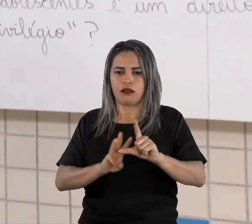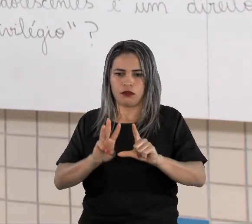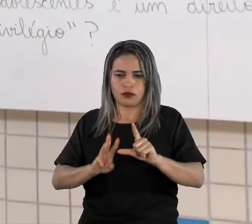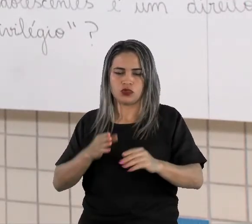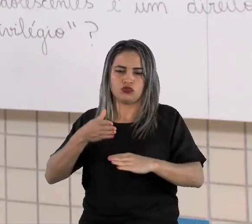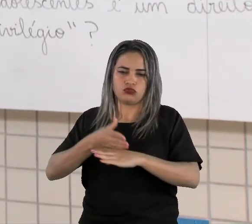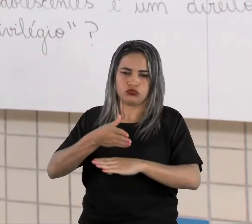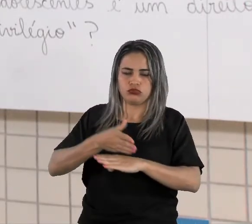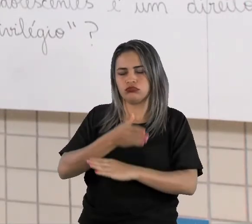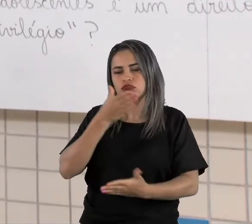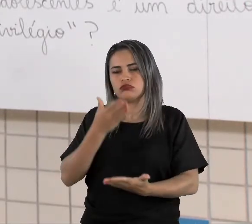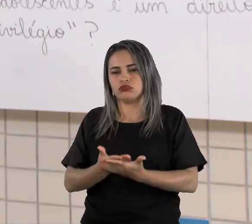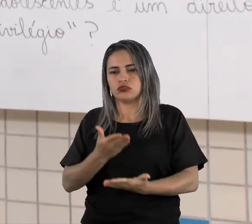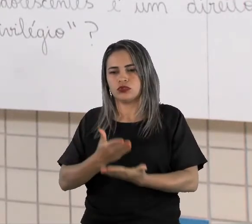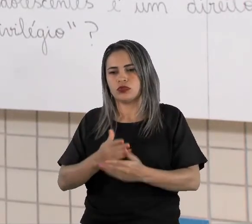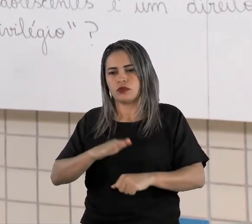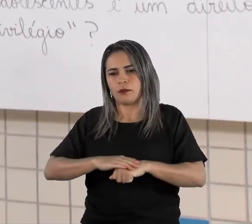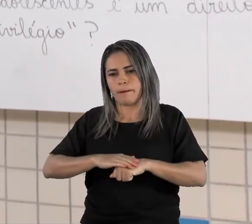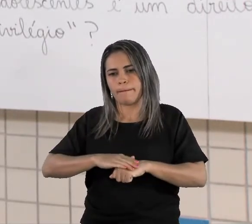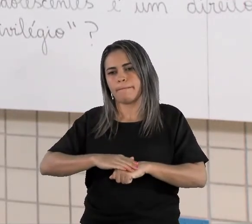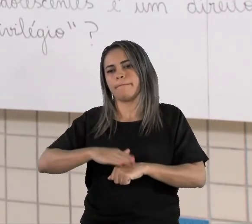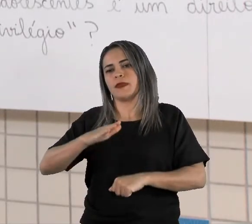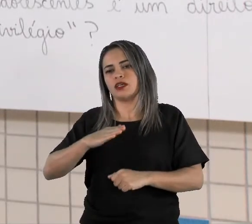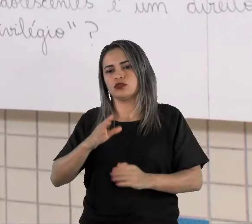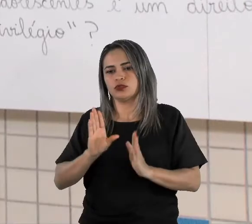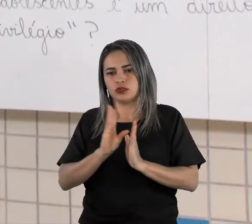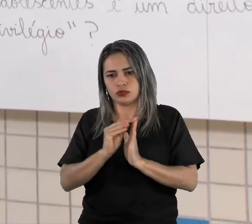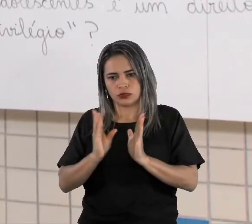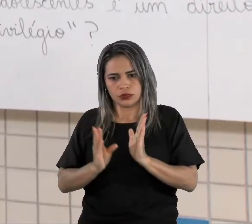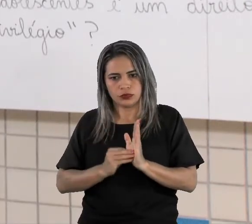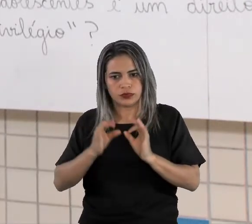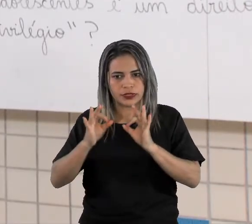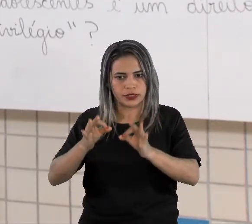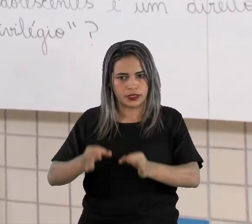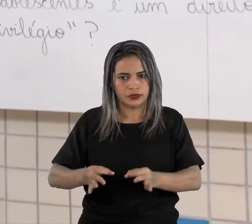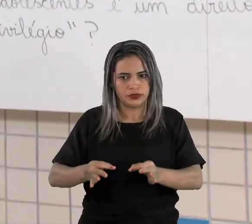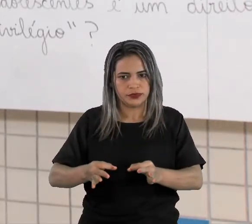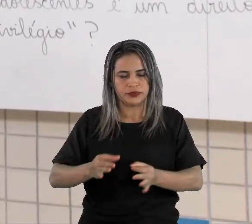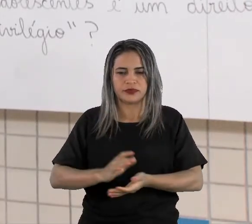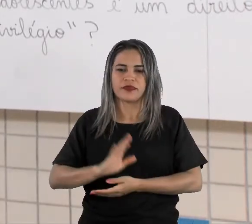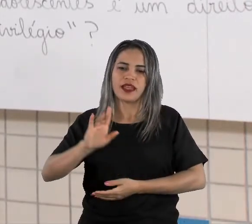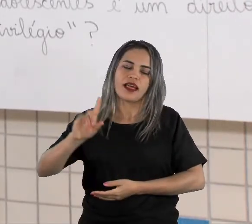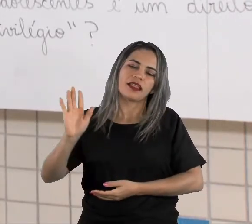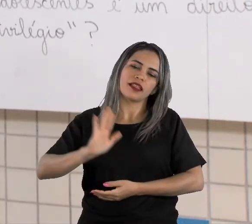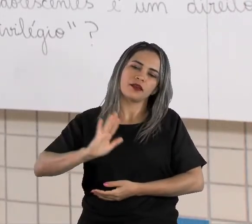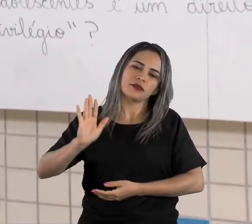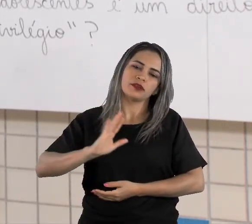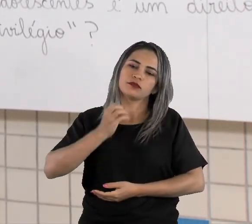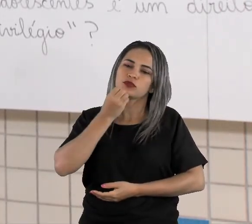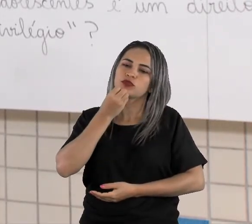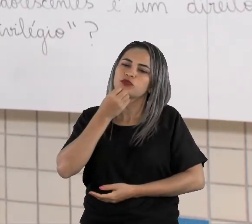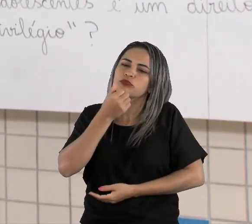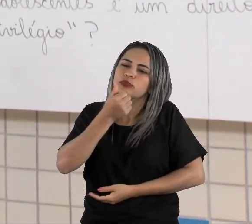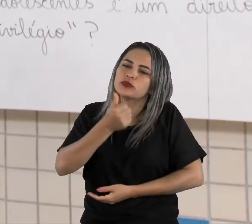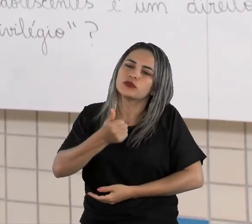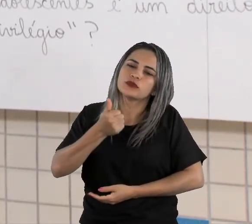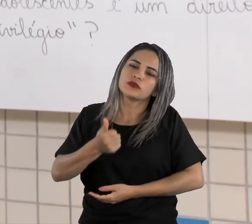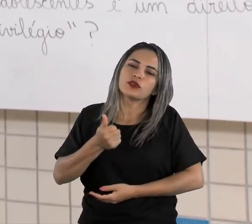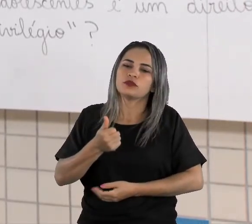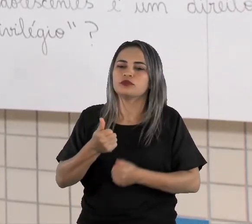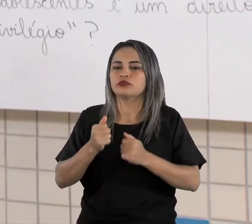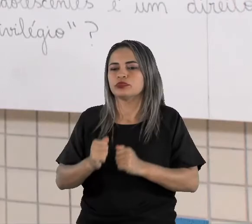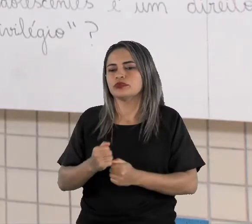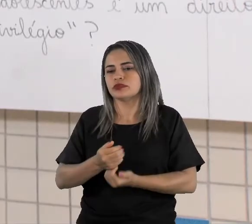estarem estudando um pouquinho a mais sobre esses conteúdos, certo? Até mais, foi muito bom poder estar